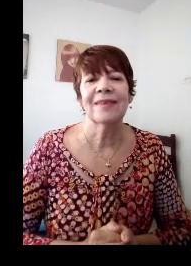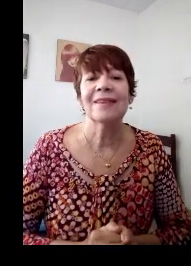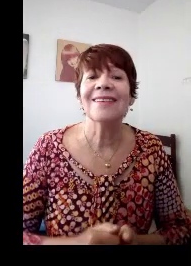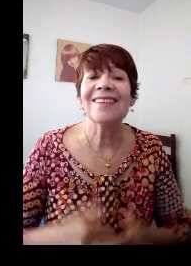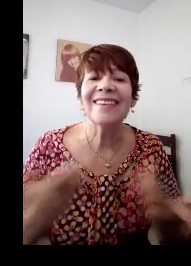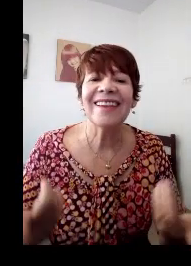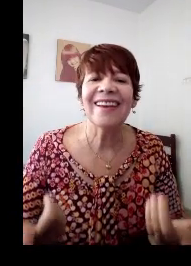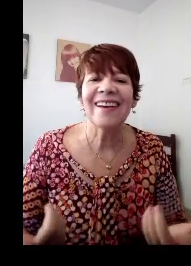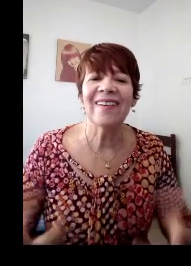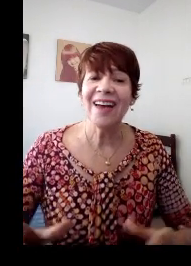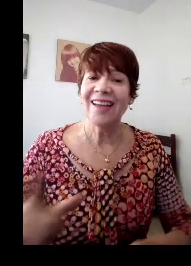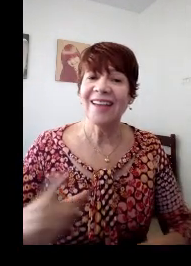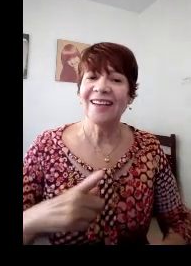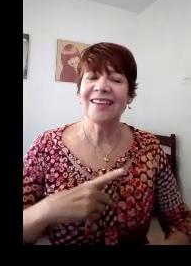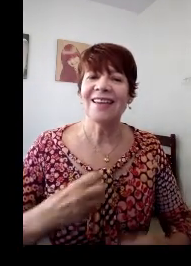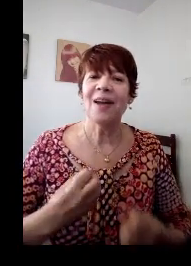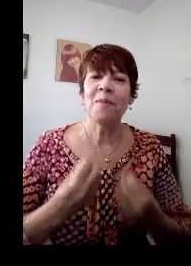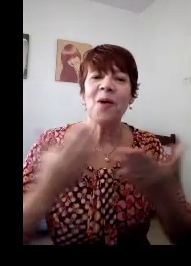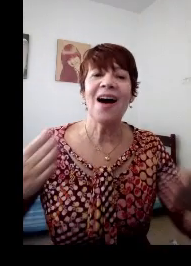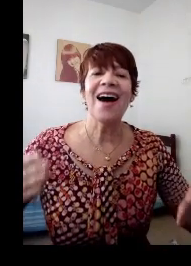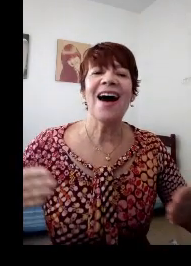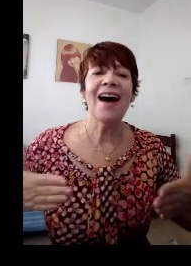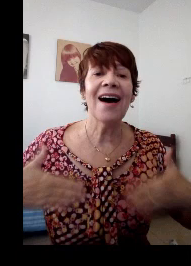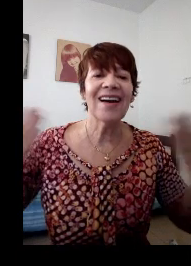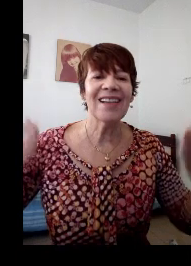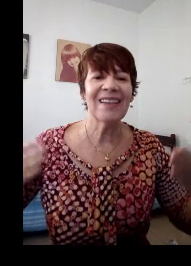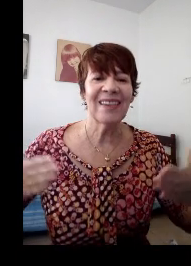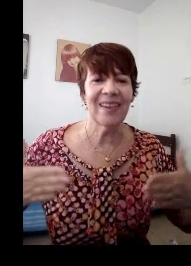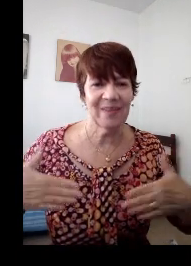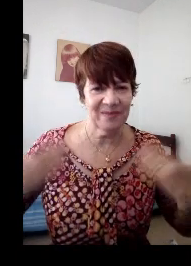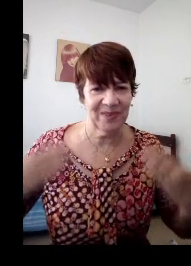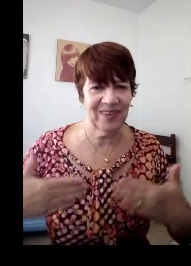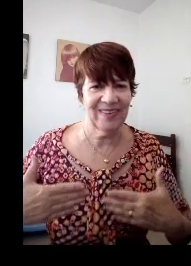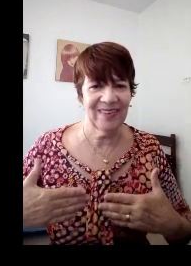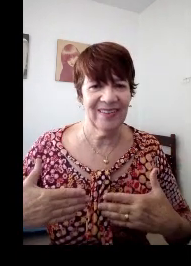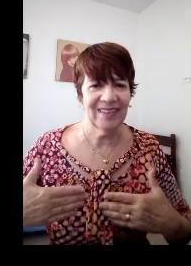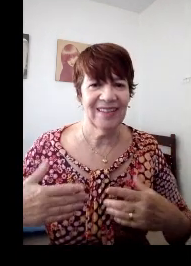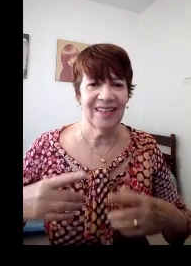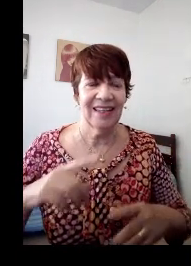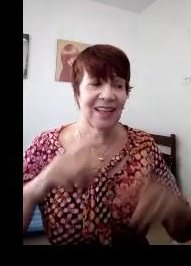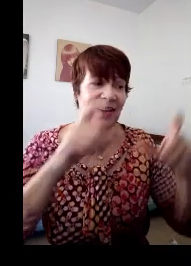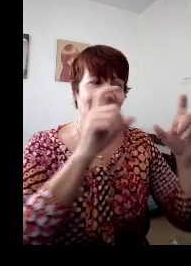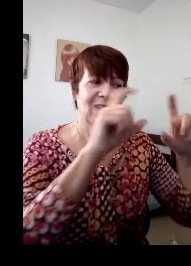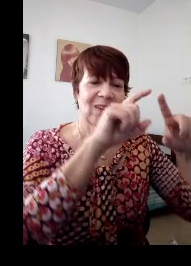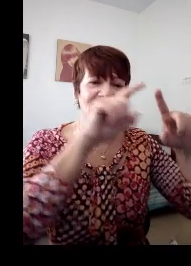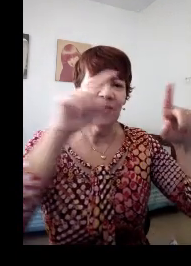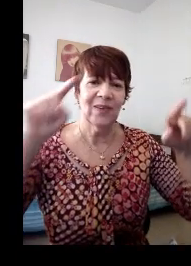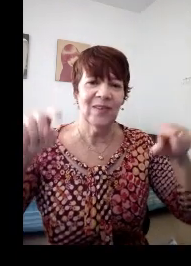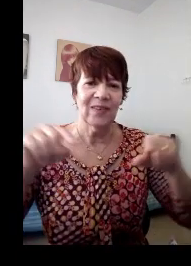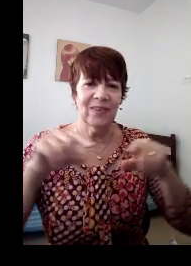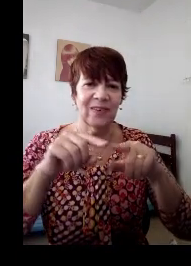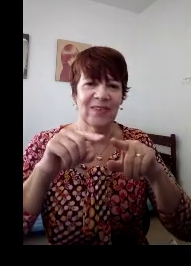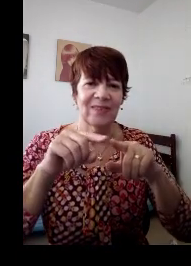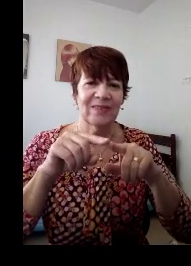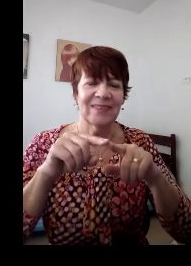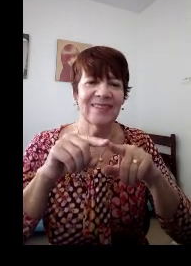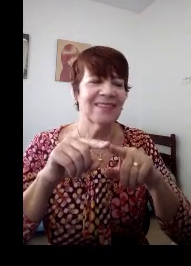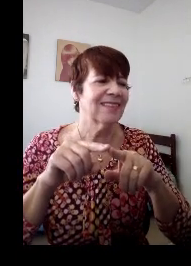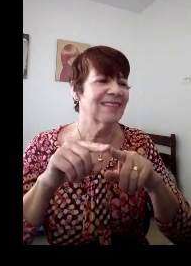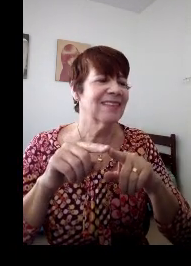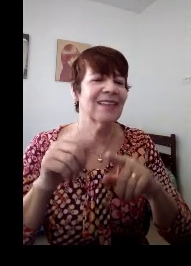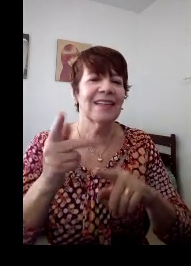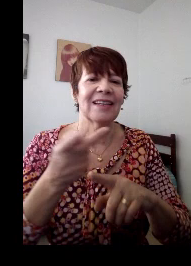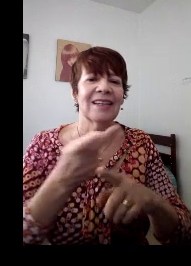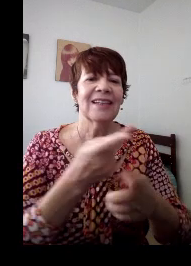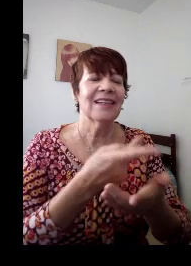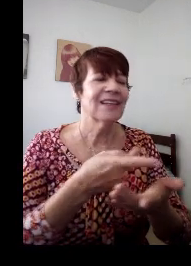Então, tenha bom ânimo, tenha bom ânimo. Por isso que eu coloquei